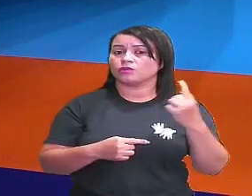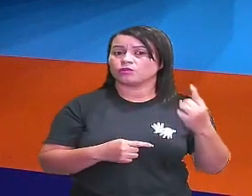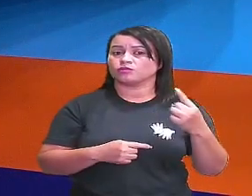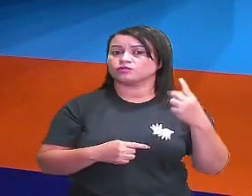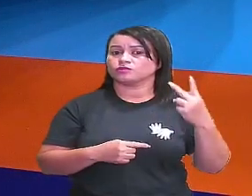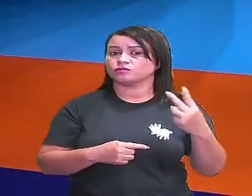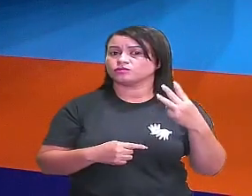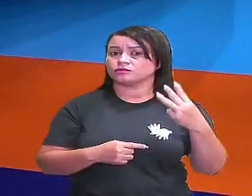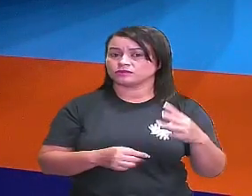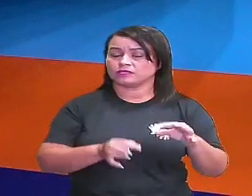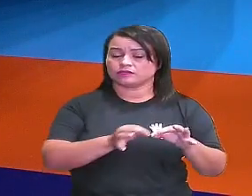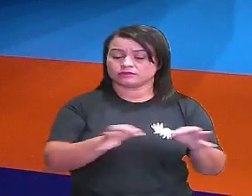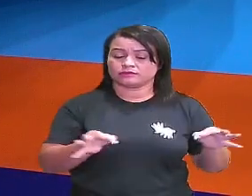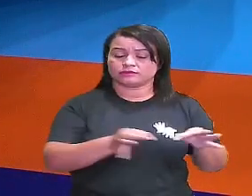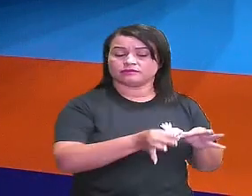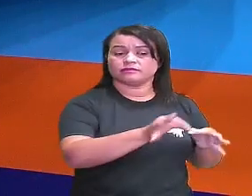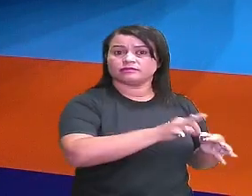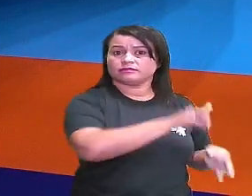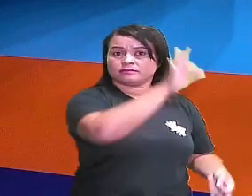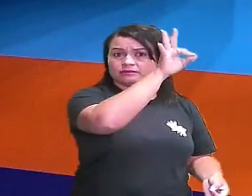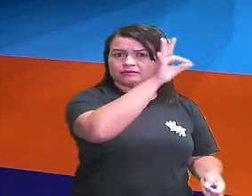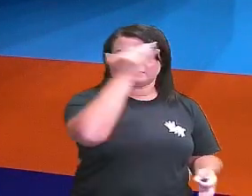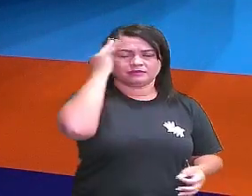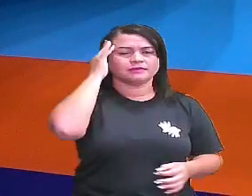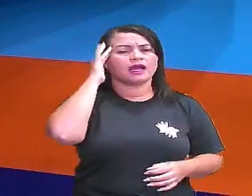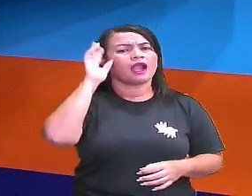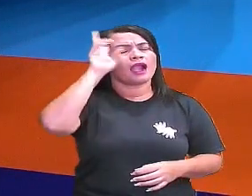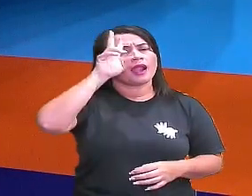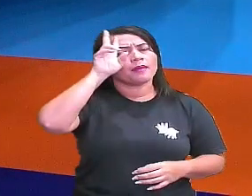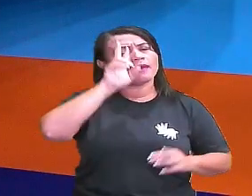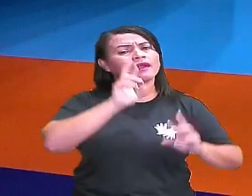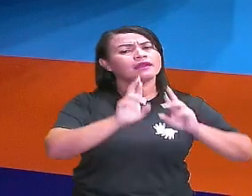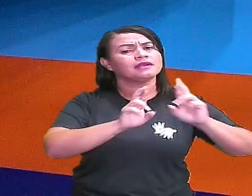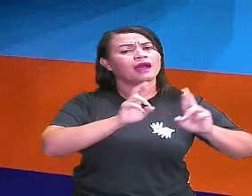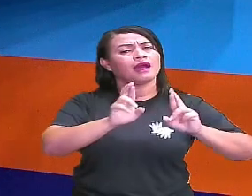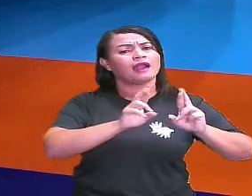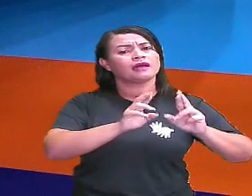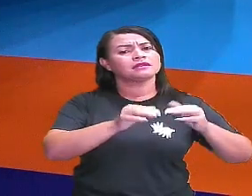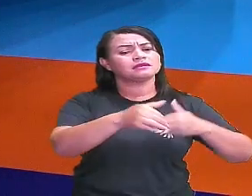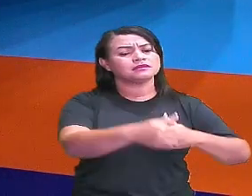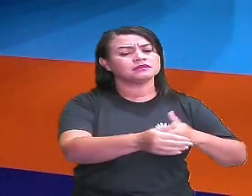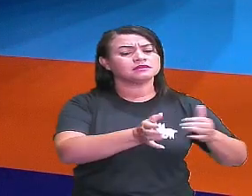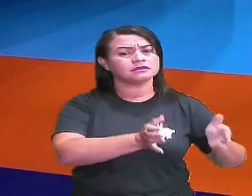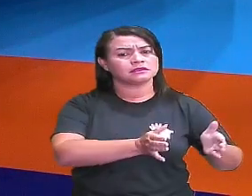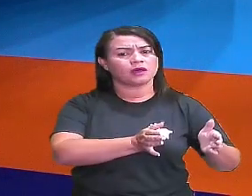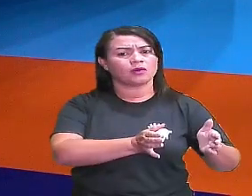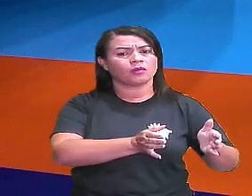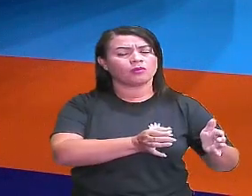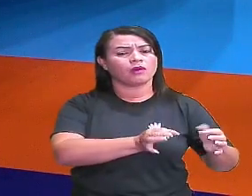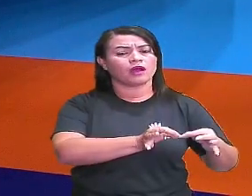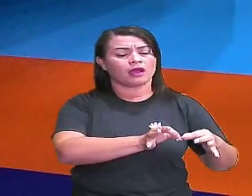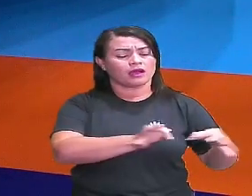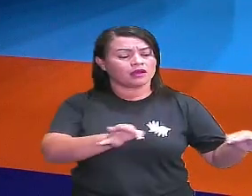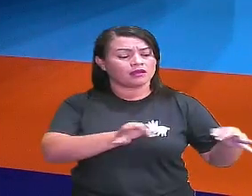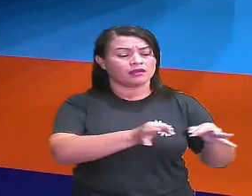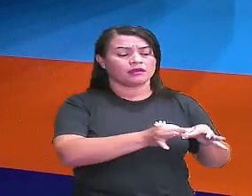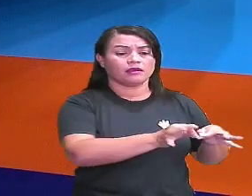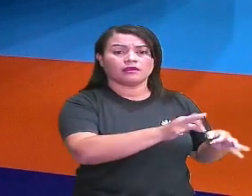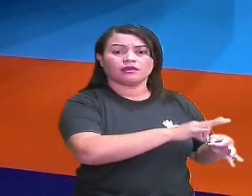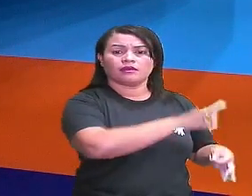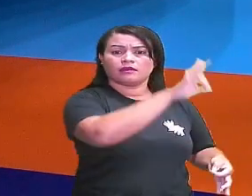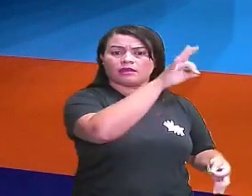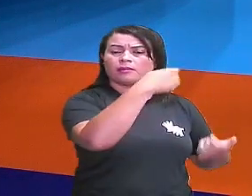E lembrem-se, dentro dessa relação de medida, eu preciso que elas estejam na